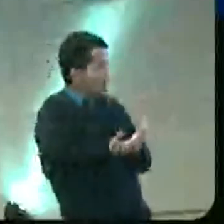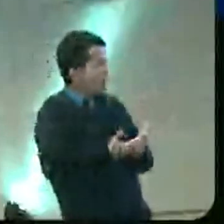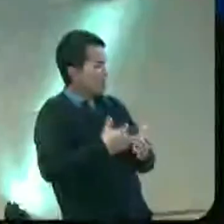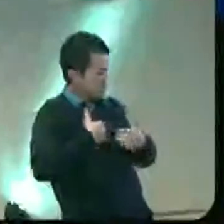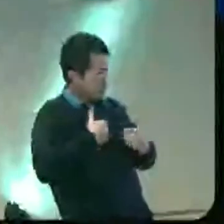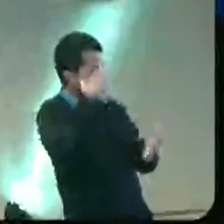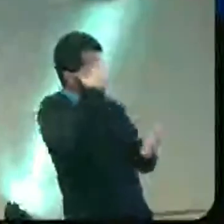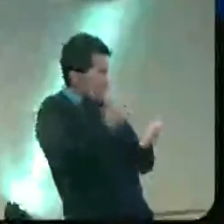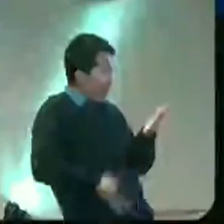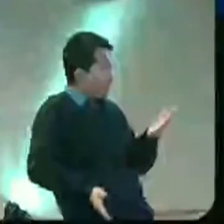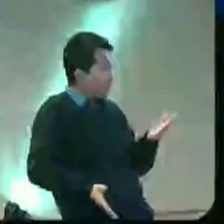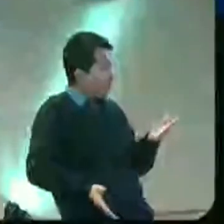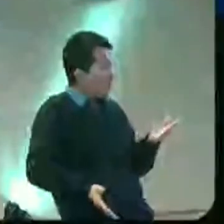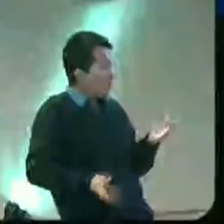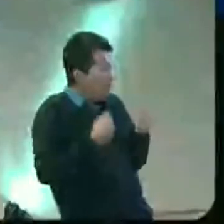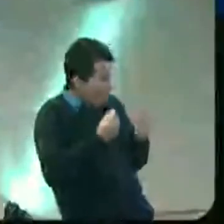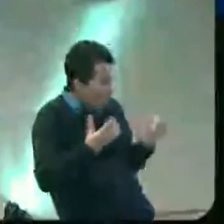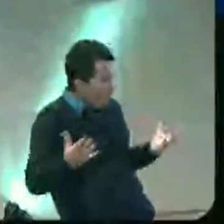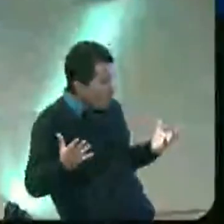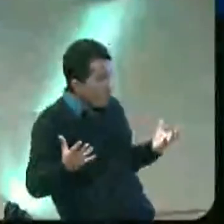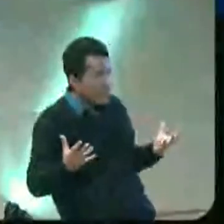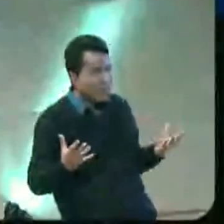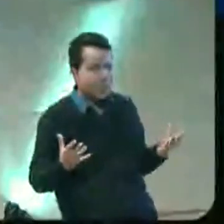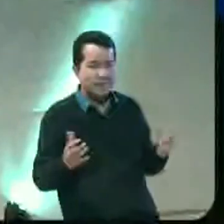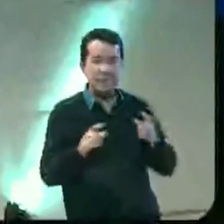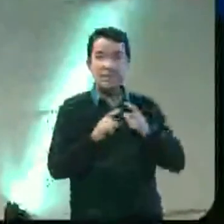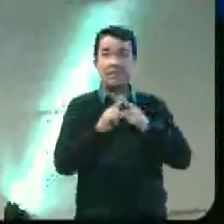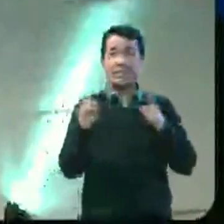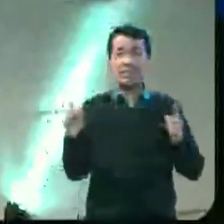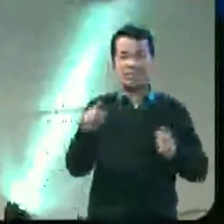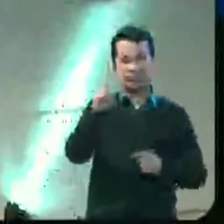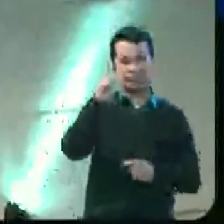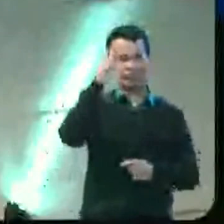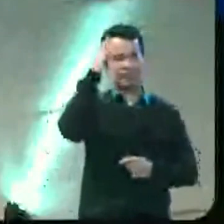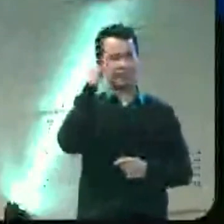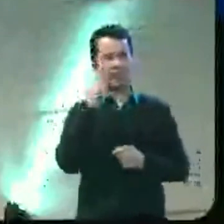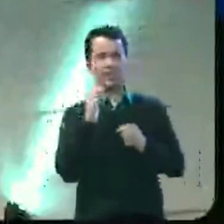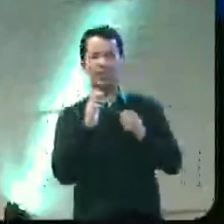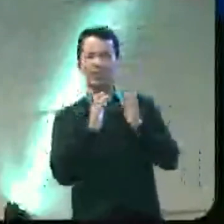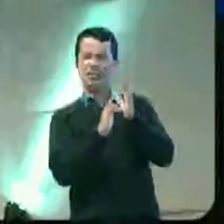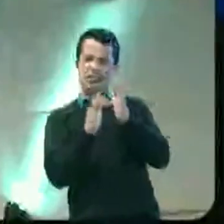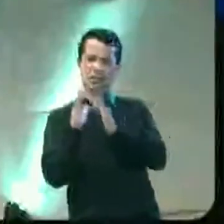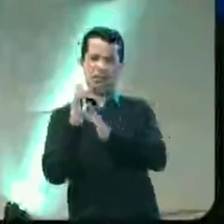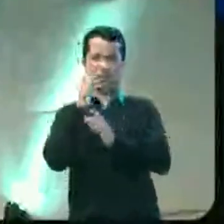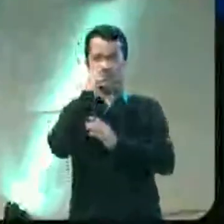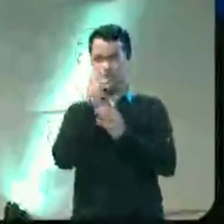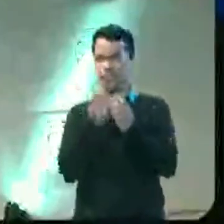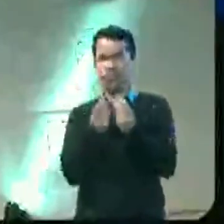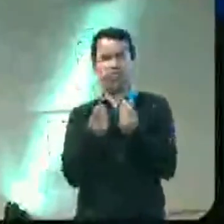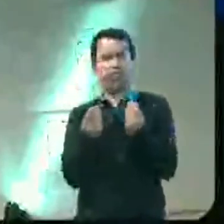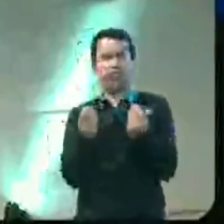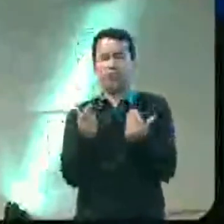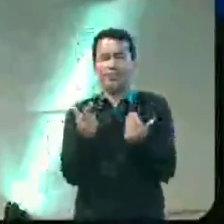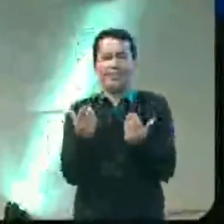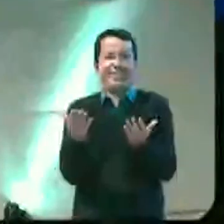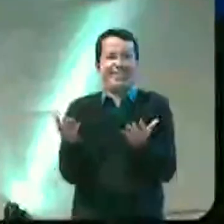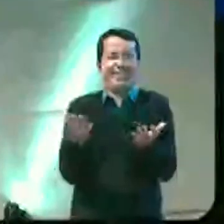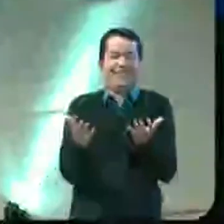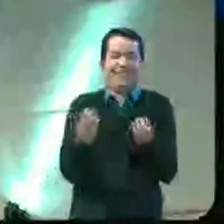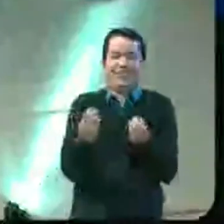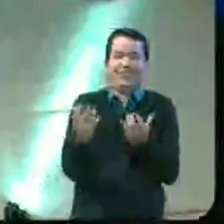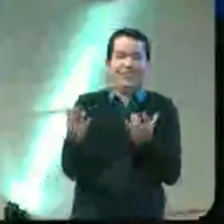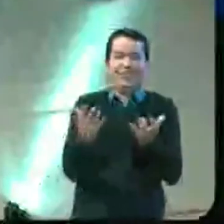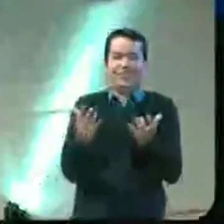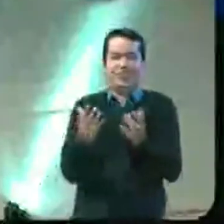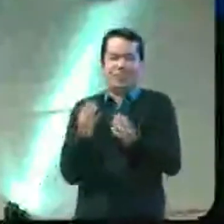E sabe, parece até um pouco insensível, da parte de Jesus. Poxa, mas está numa tempestade ali, como é que ele